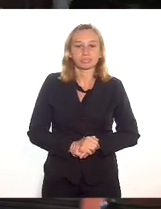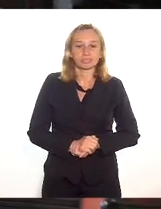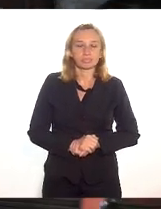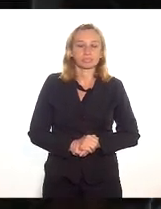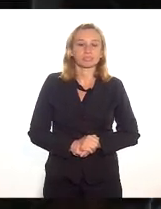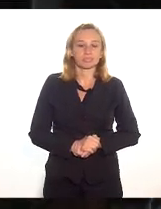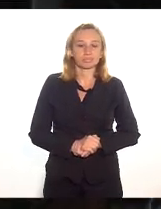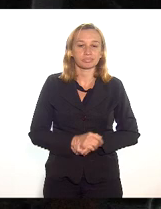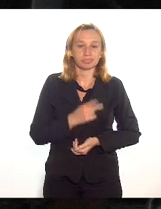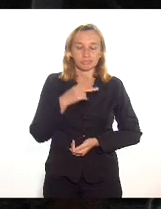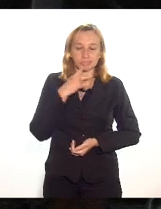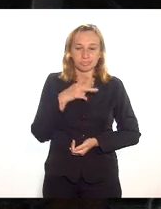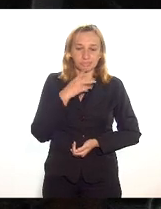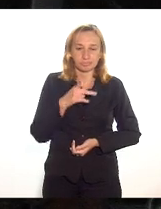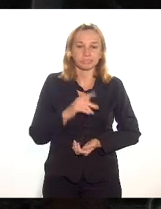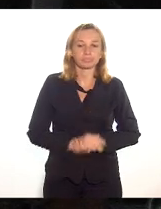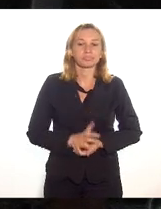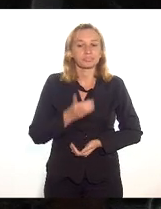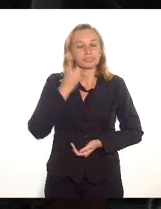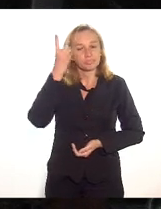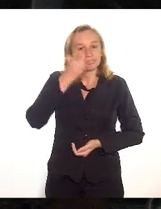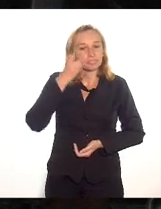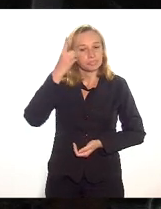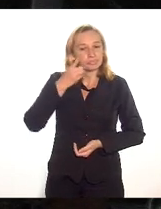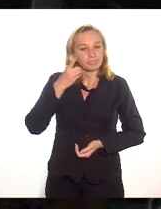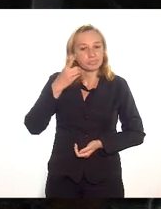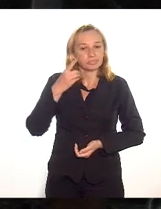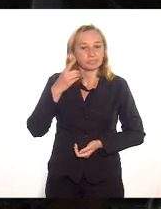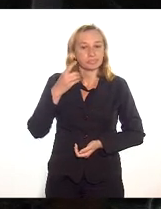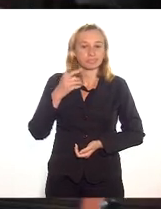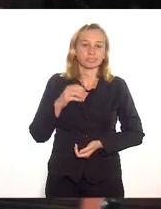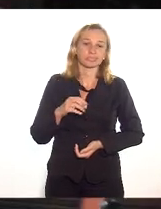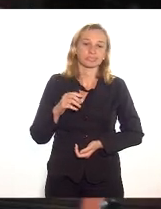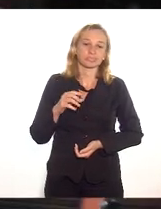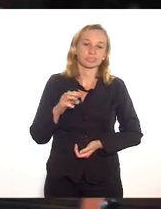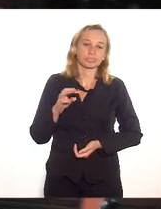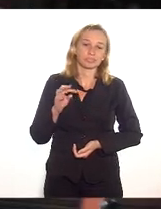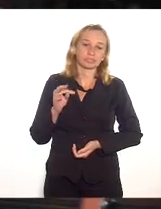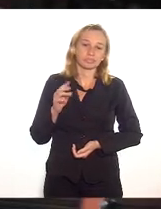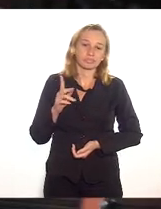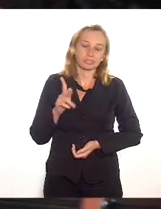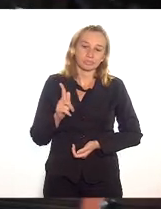Com a palavra, o deputado Gustavo Schmidt.